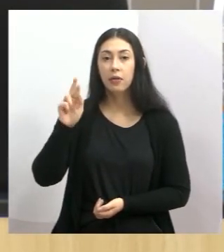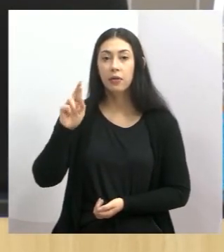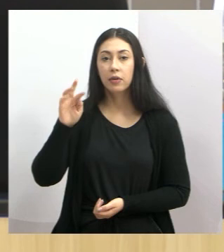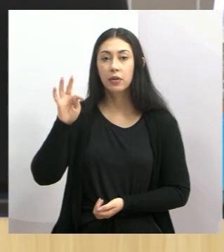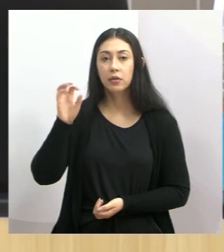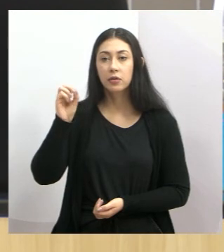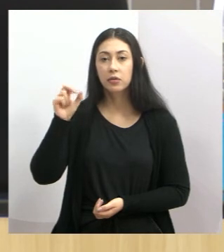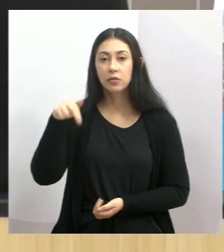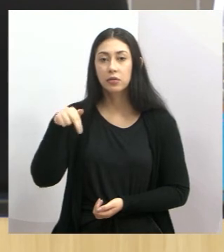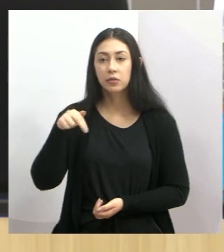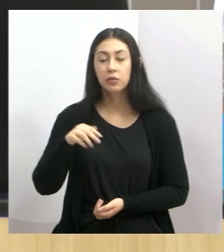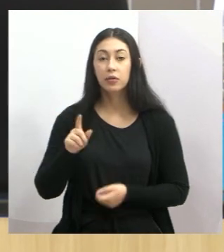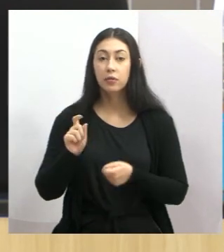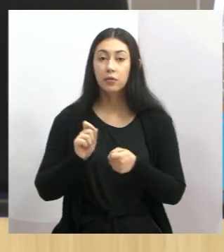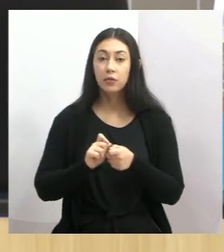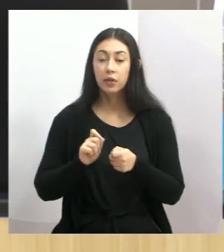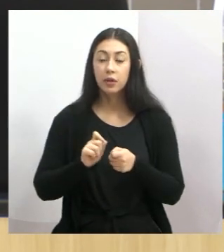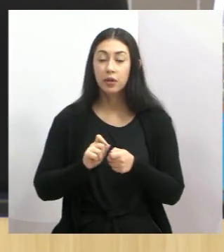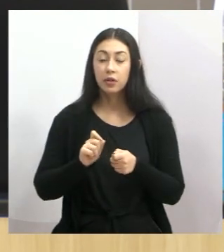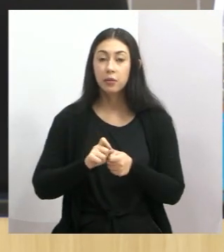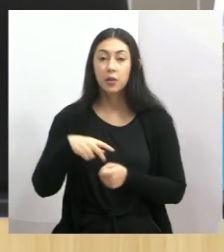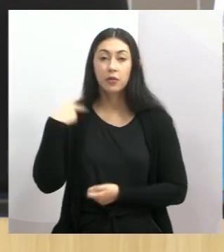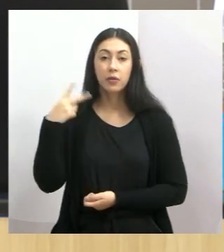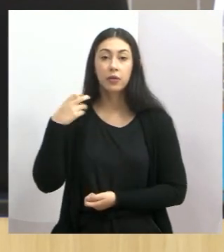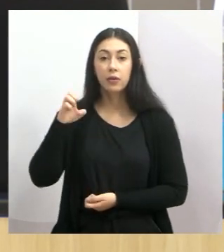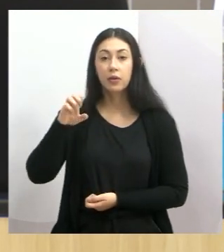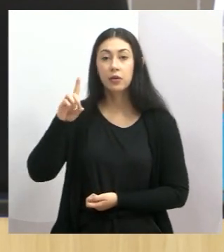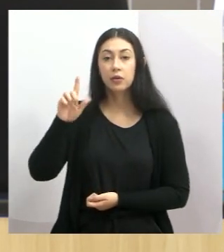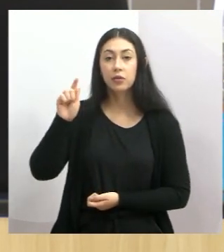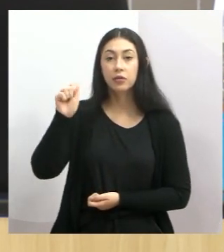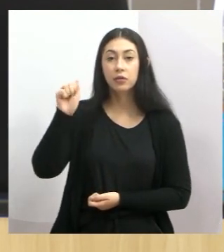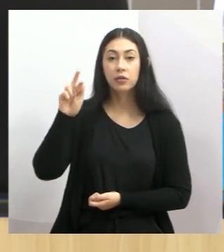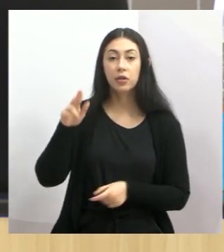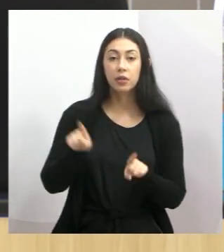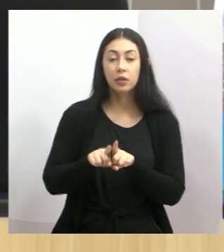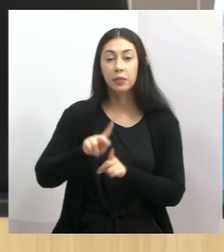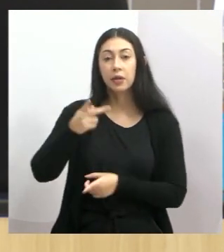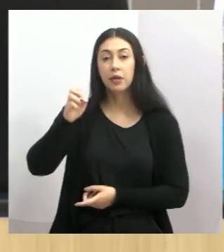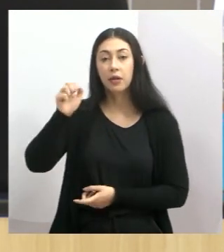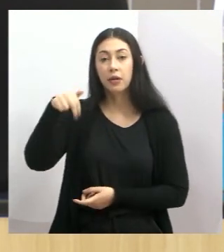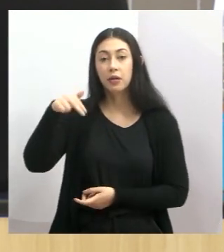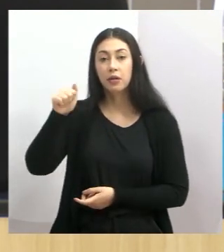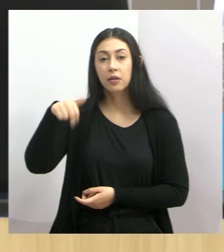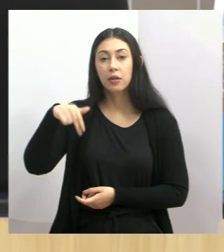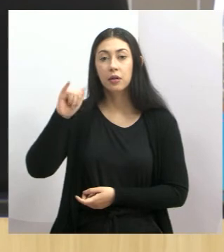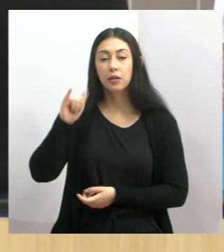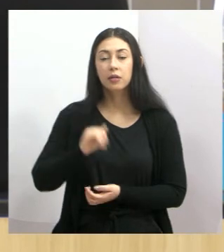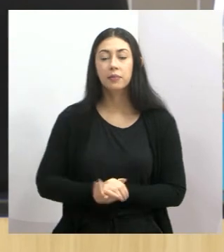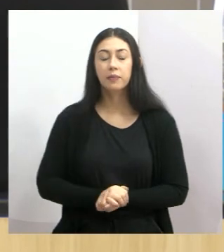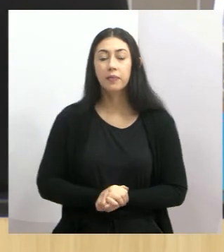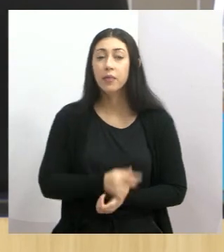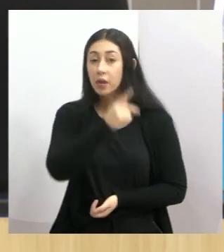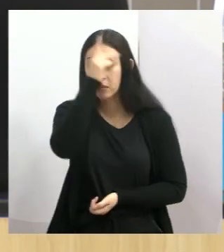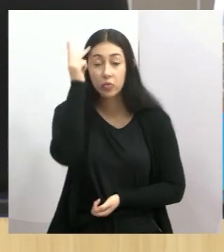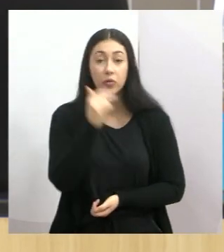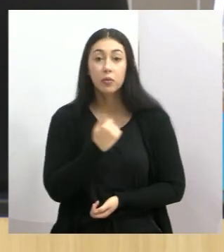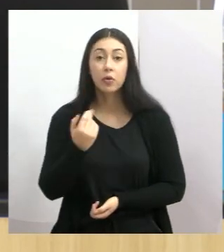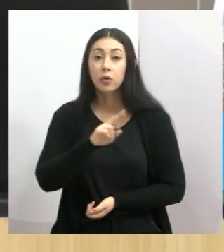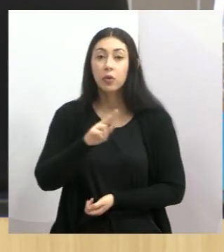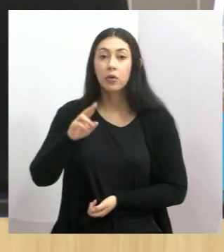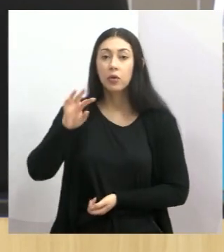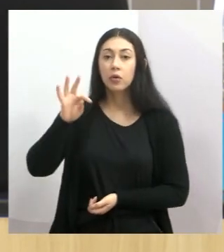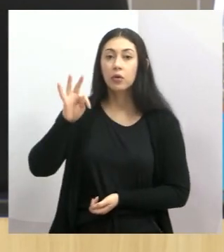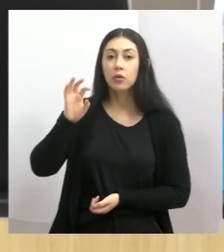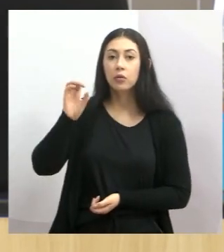voto formulado pelos vereadores e ligar-se às aqui Ernani Barreto voto de pesar pelo falecimento de